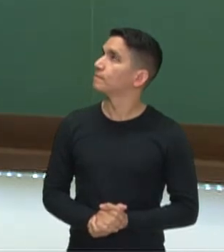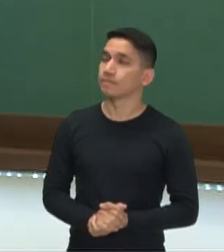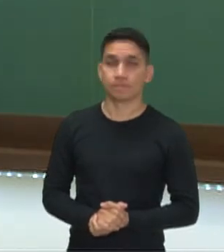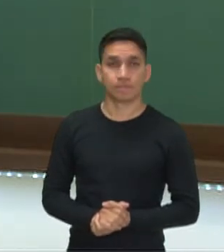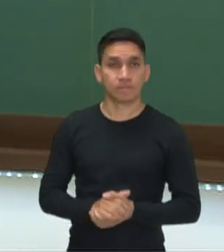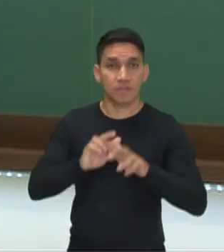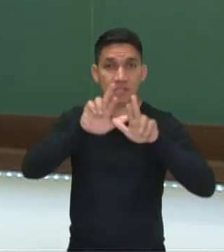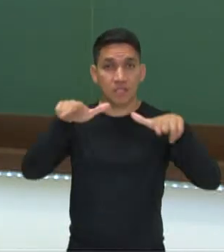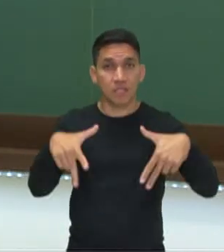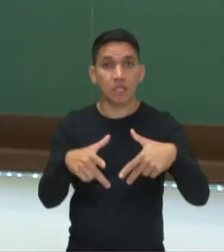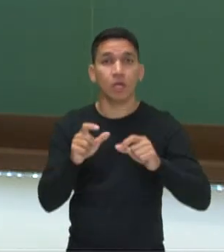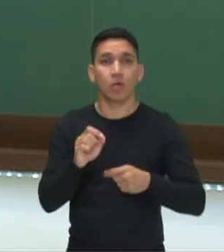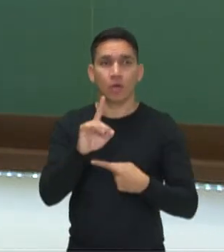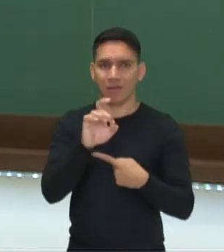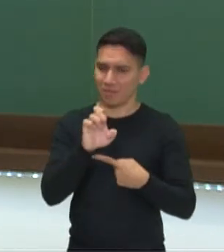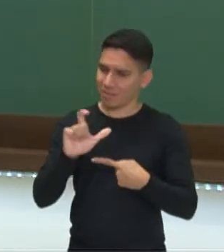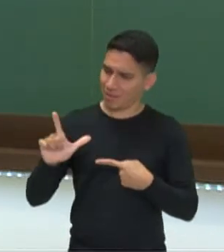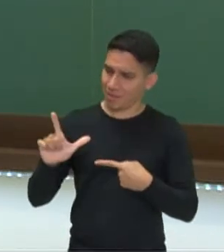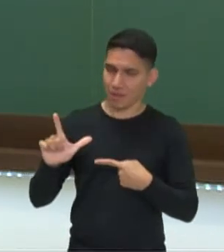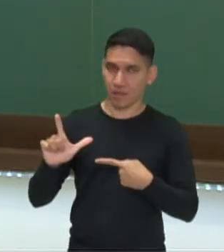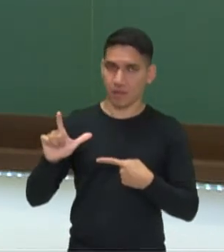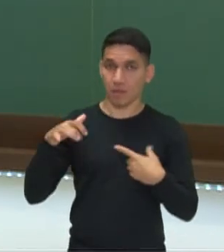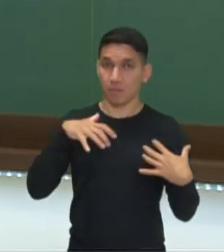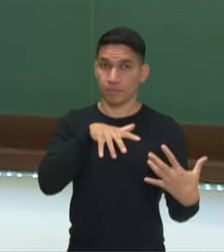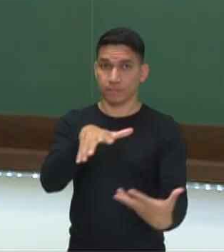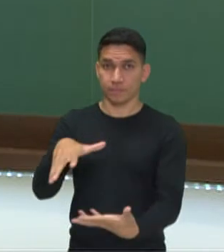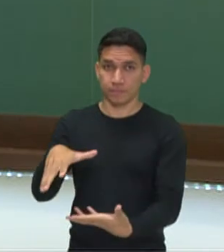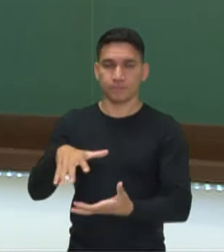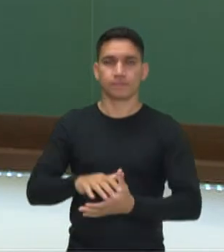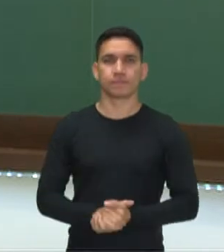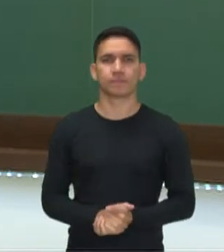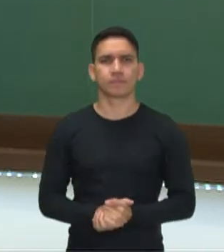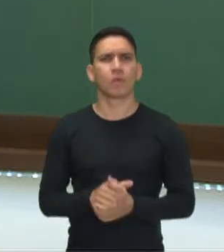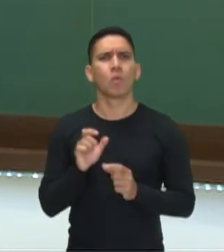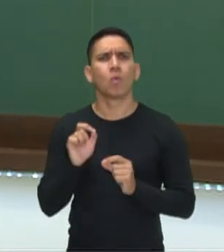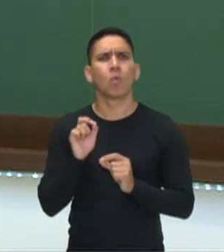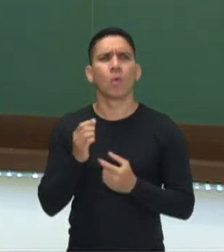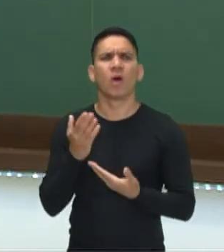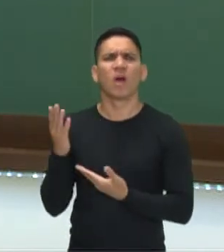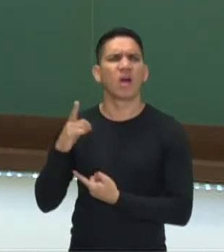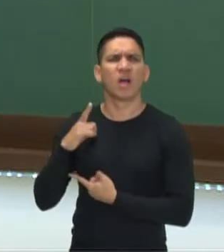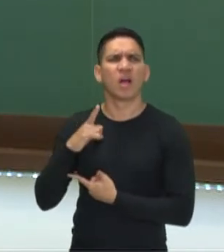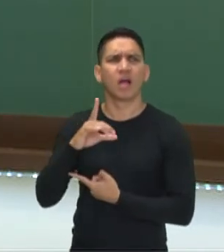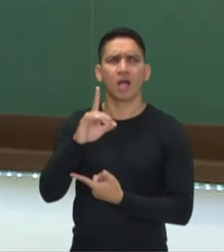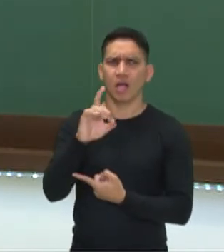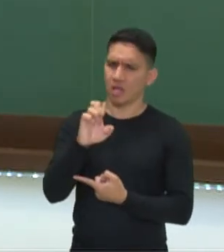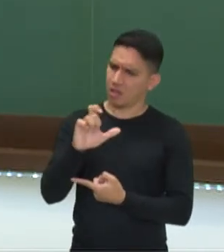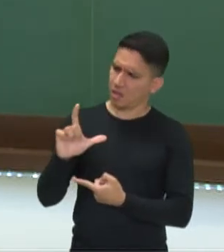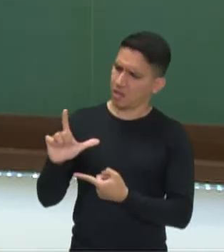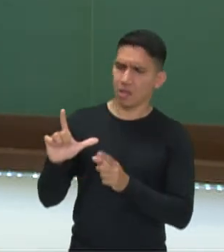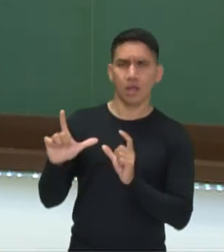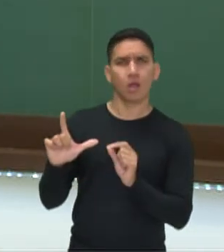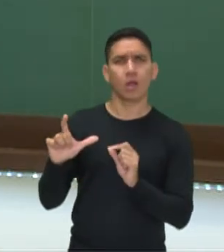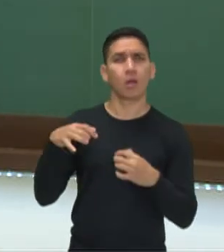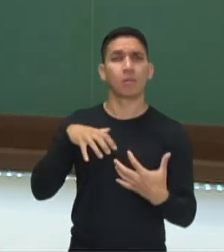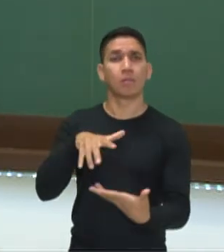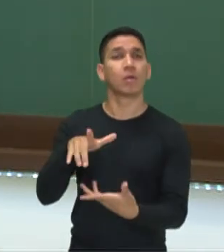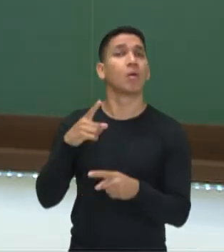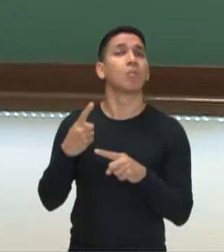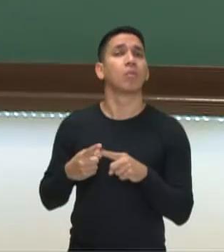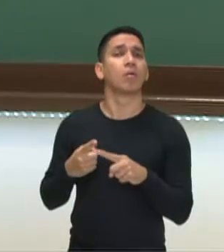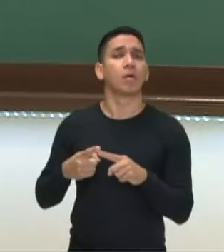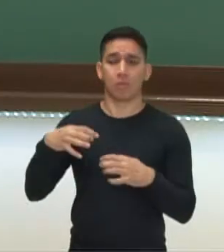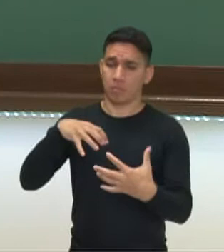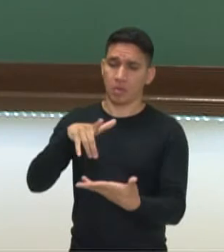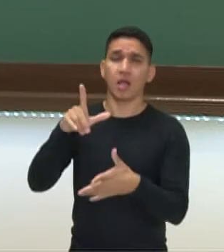gênero, del planeta. O que nós temos aqui, ó? Del planeta, por quê? Planeta